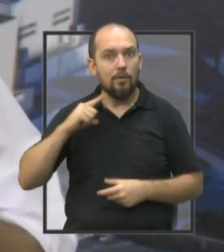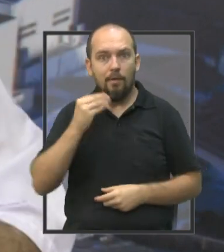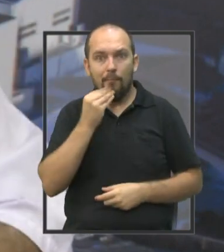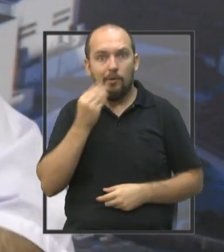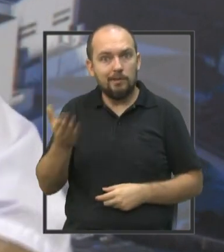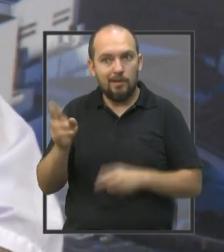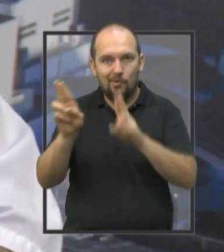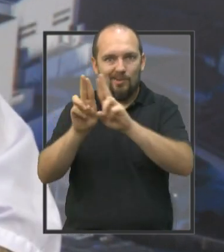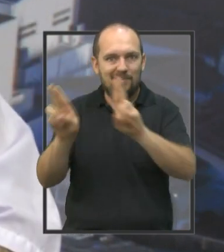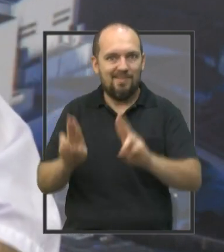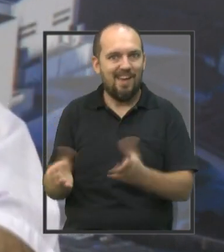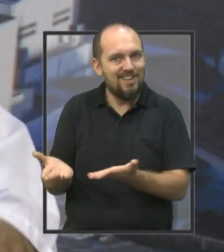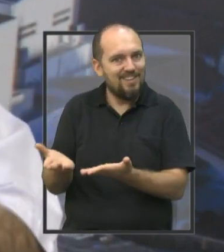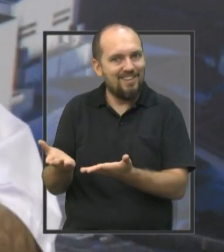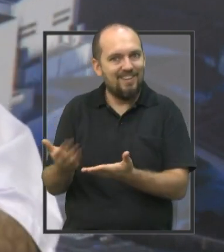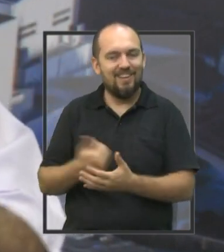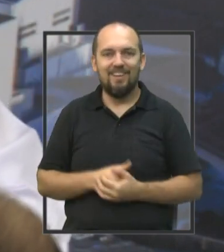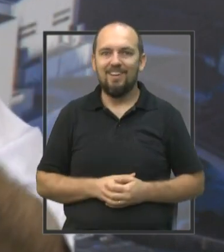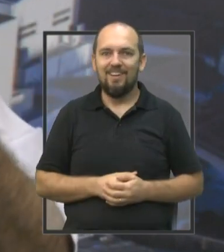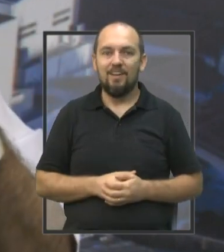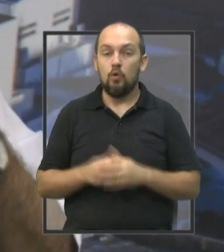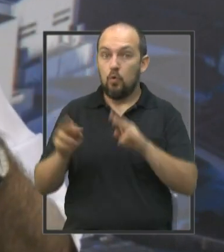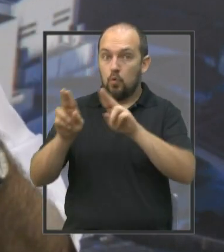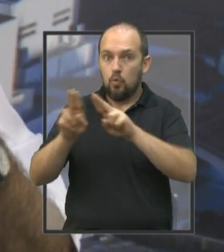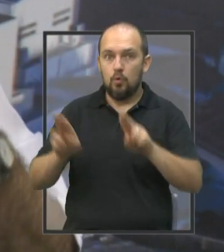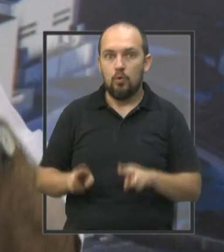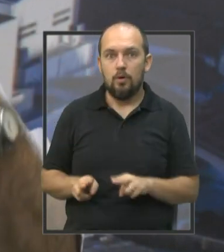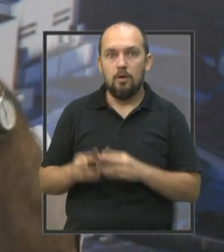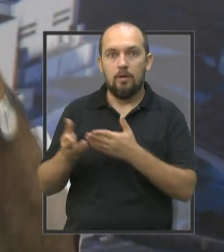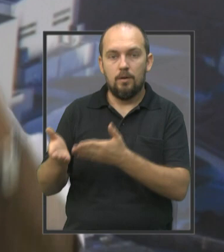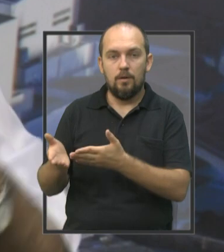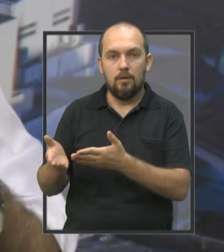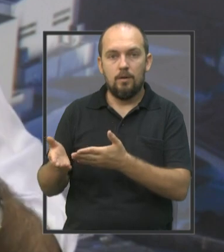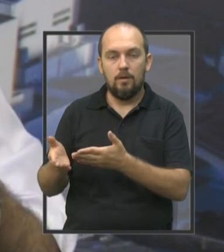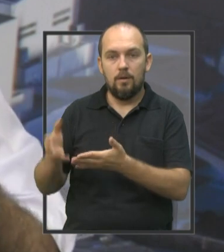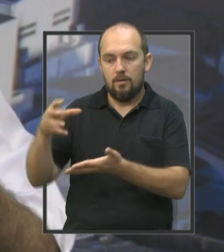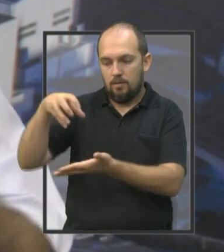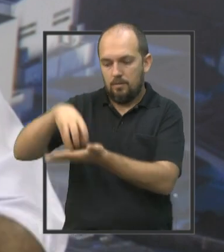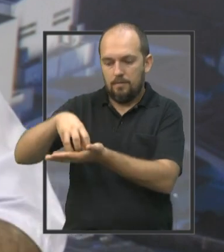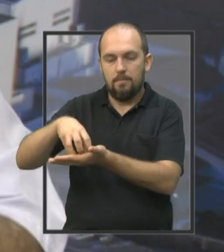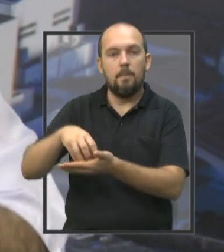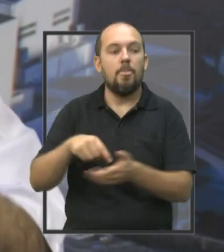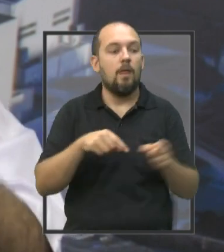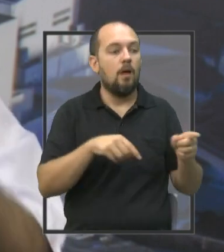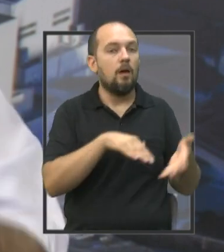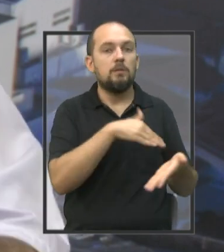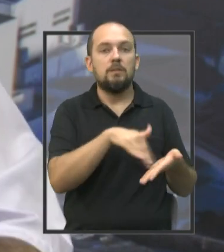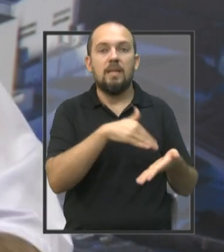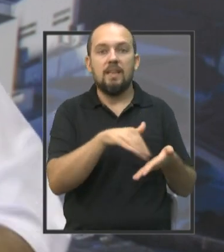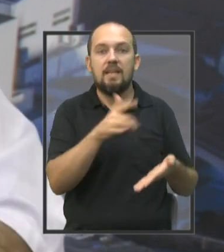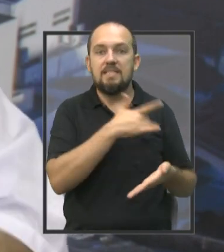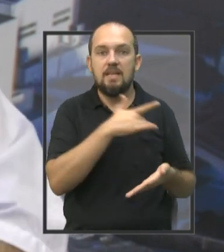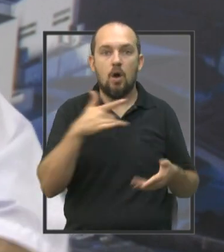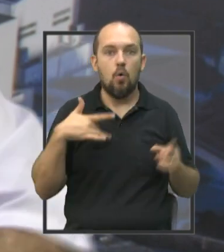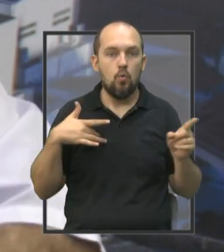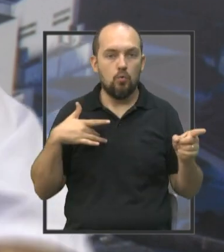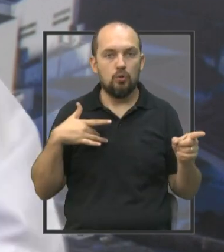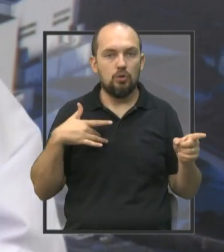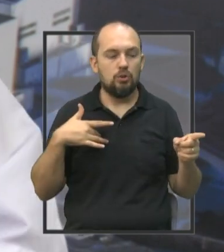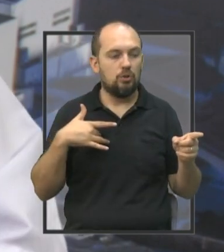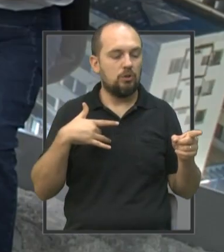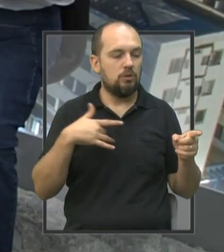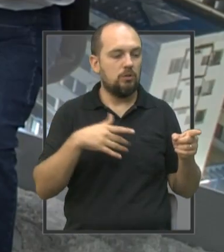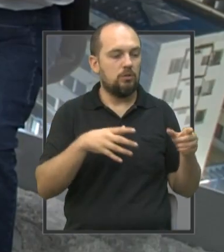era a Unimed. Uhum. A Unimed, a Secretaria da Saúde, abriu